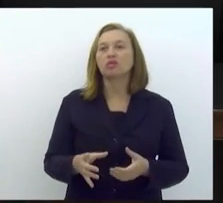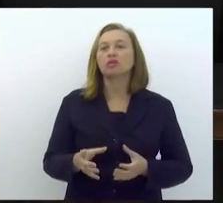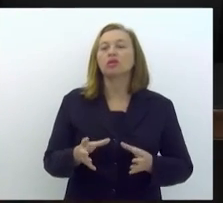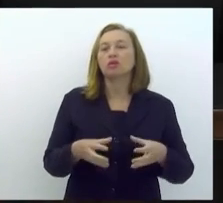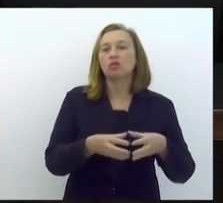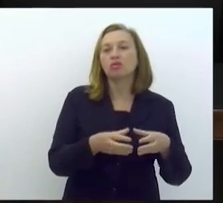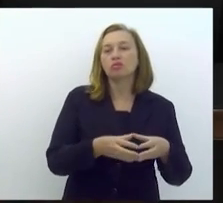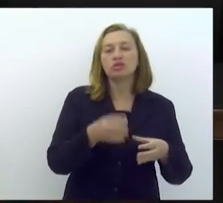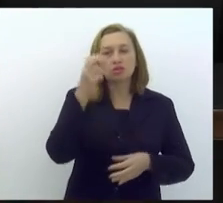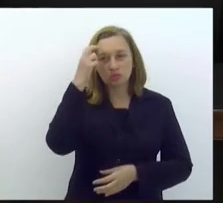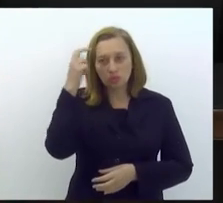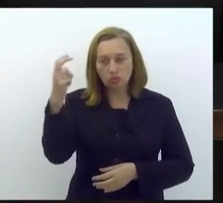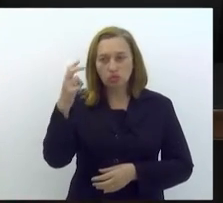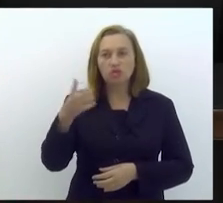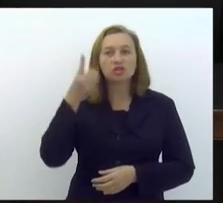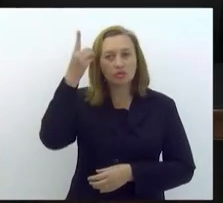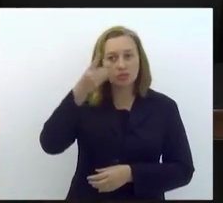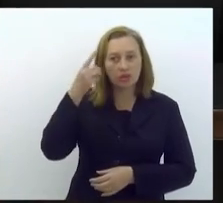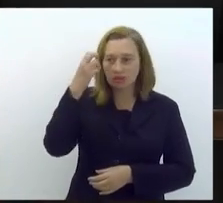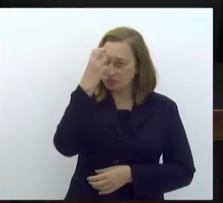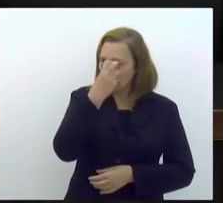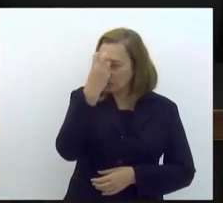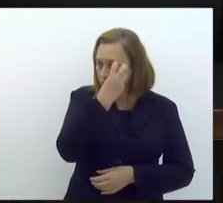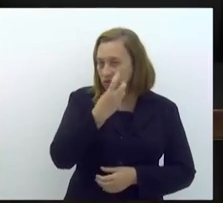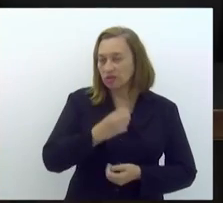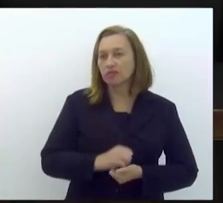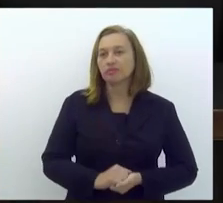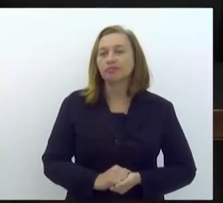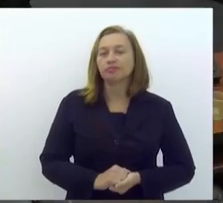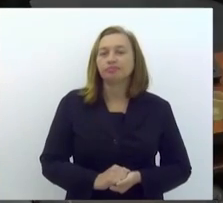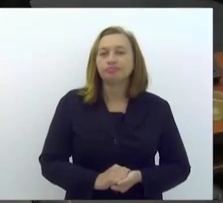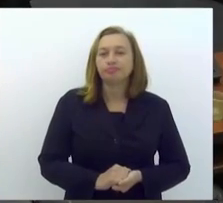de Cultura deputada Verônica Lima